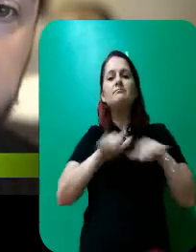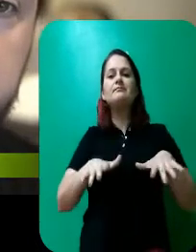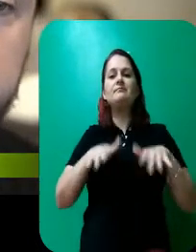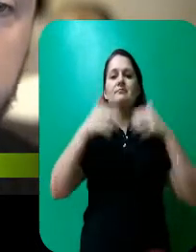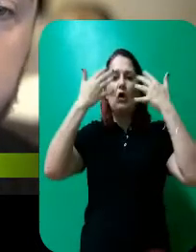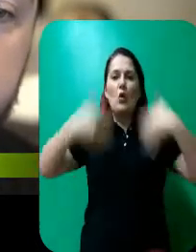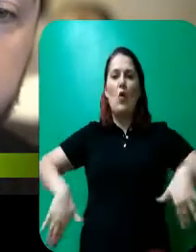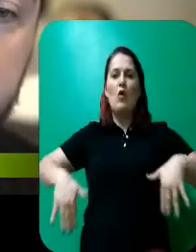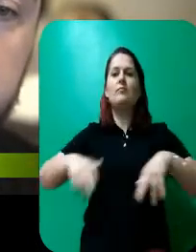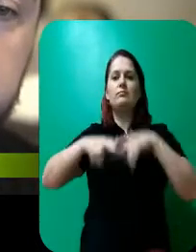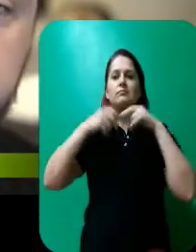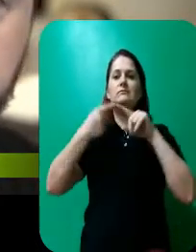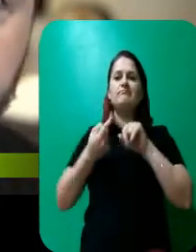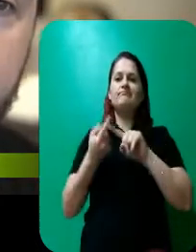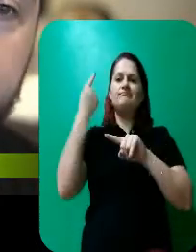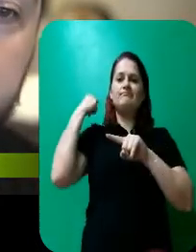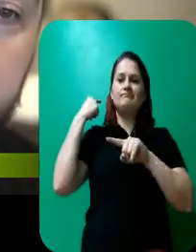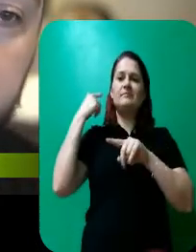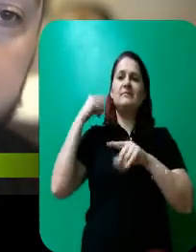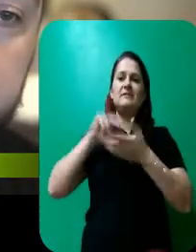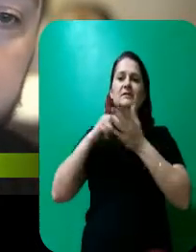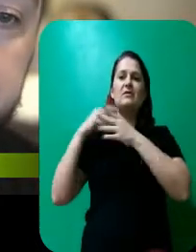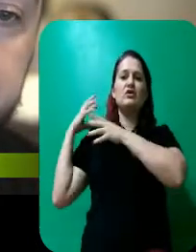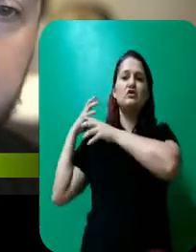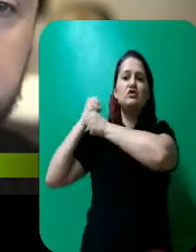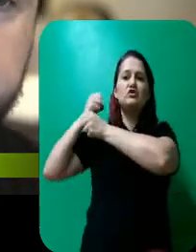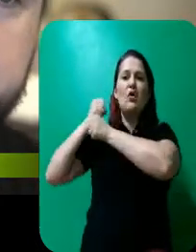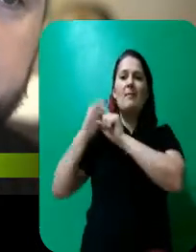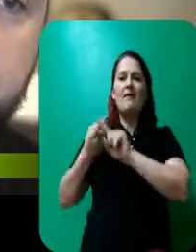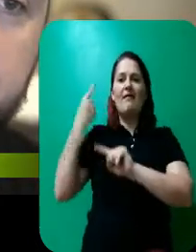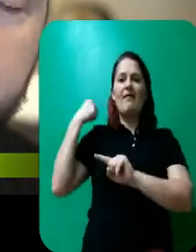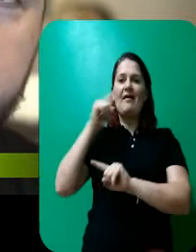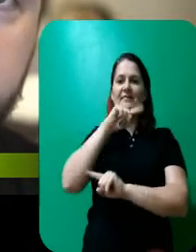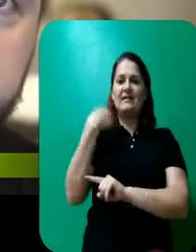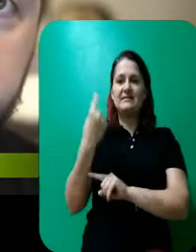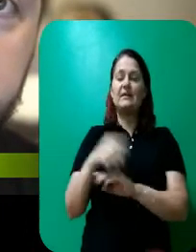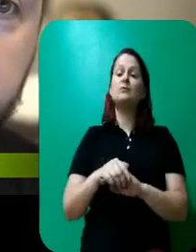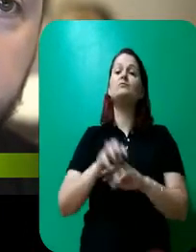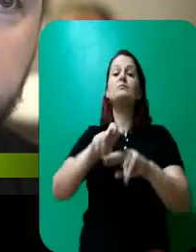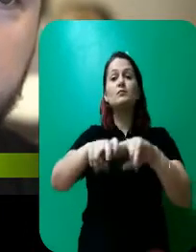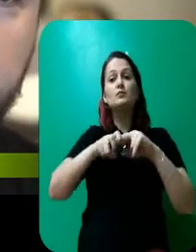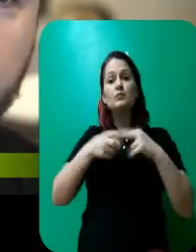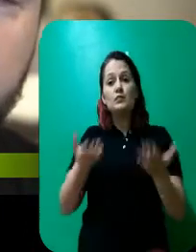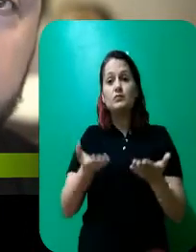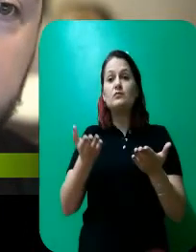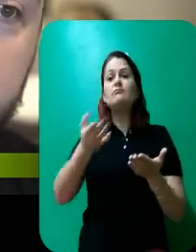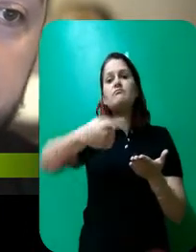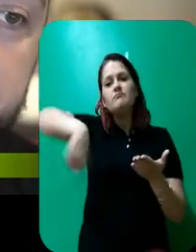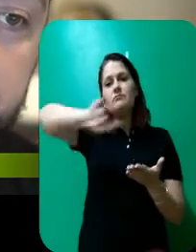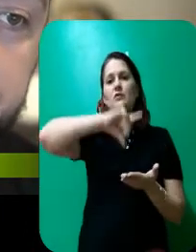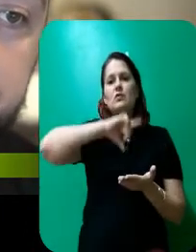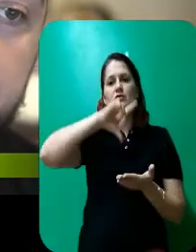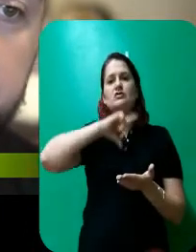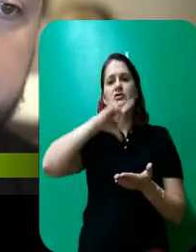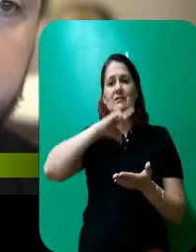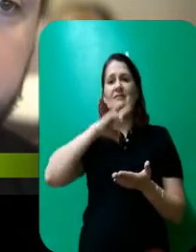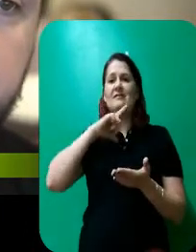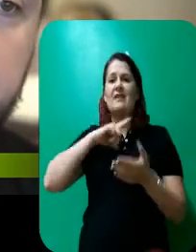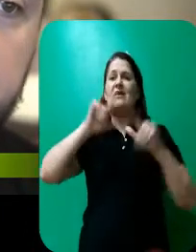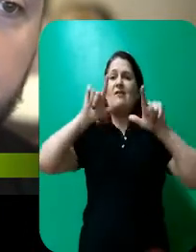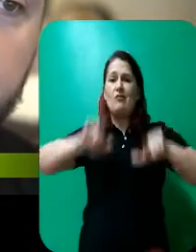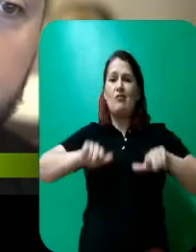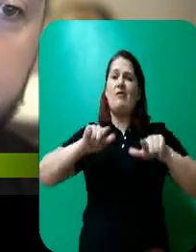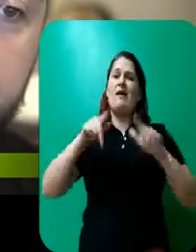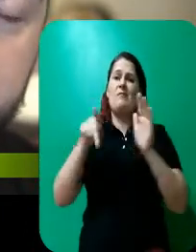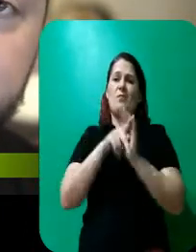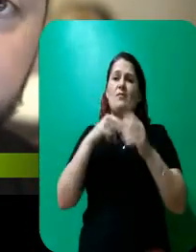aumentaram e por isso que a coisa não está indo da forma como predita. A gente já tem transmissão localizada no Brasil, a gente já